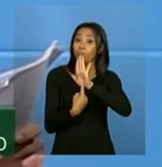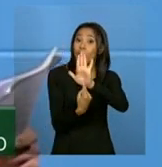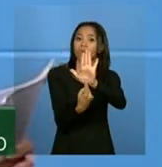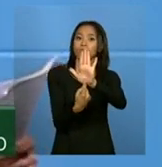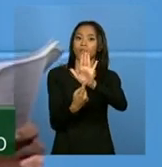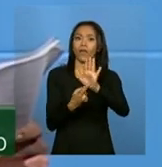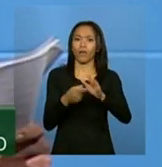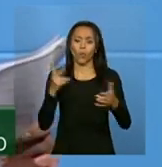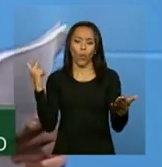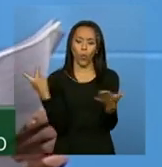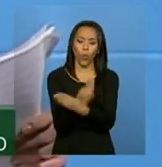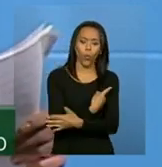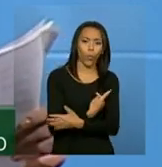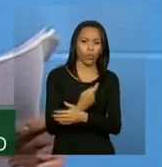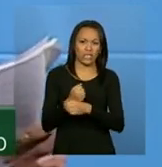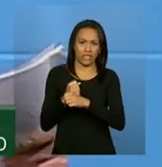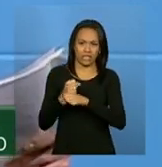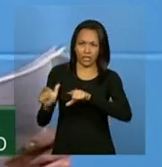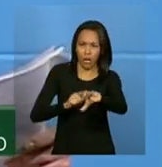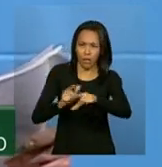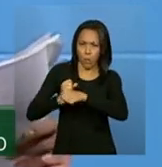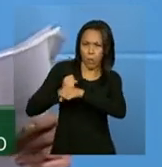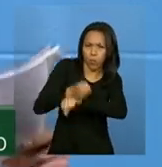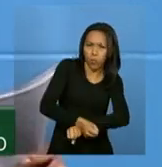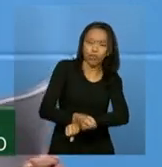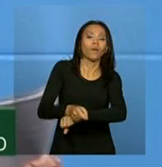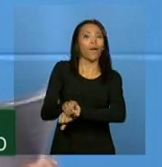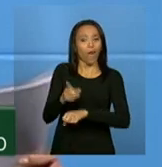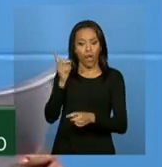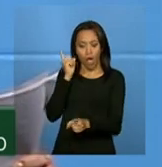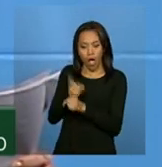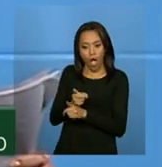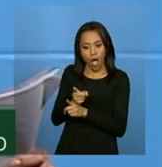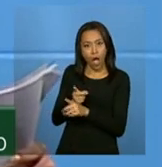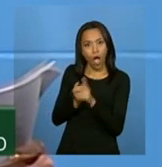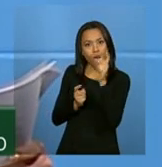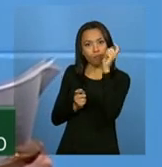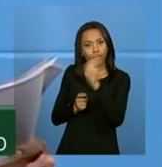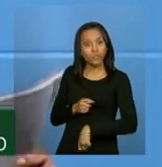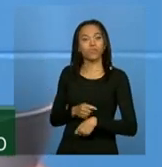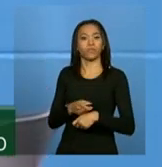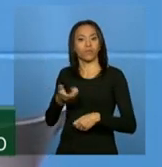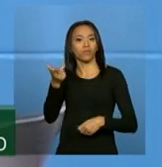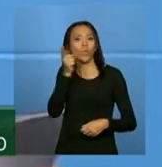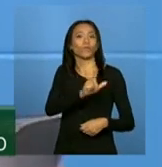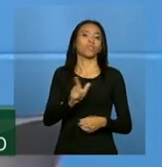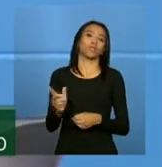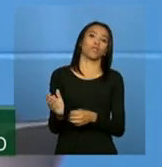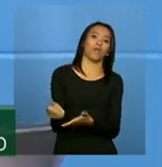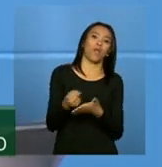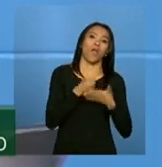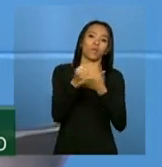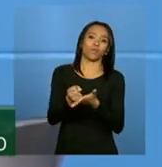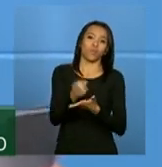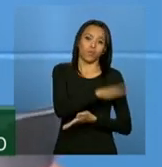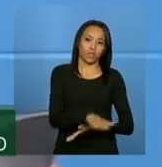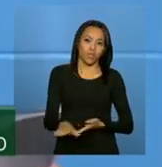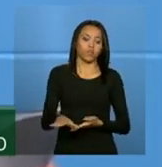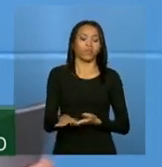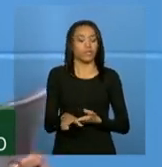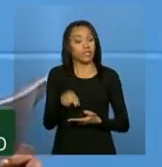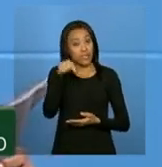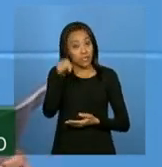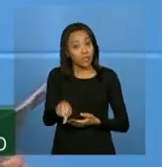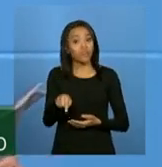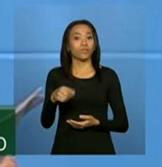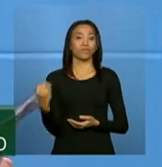de trabalho. Só assim nós temos, de fato, condições de tirar essas crianças da invisibilidade. E isso, em si só, é um